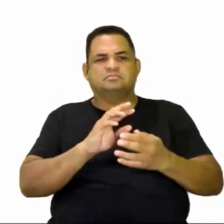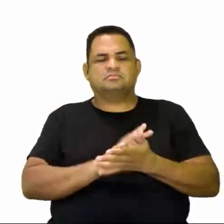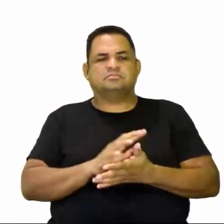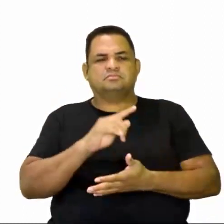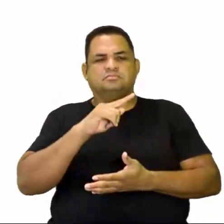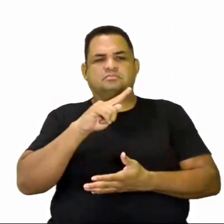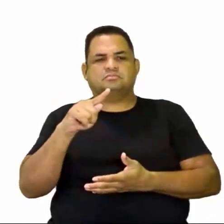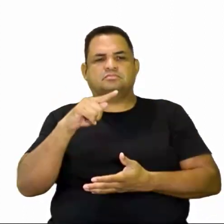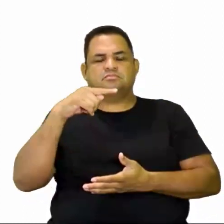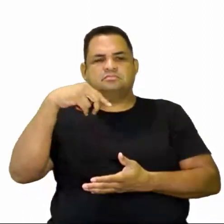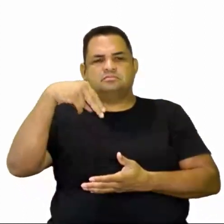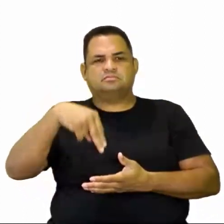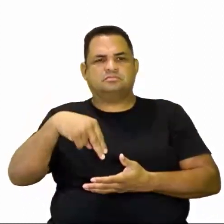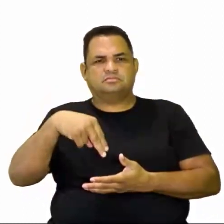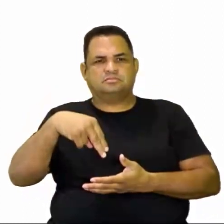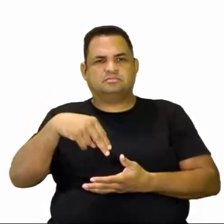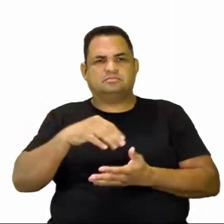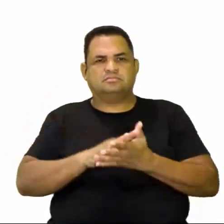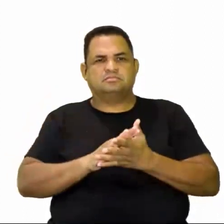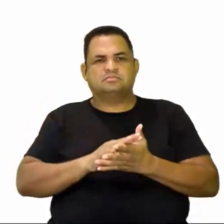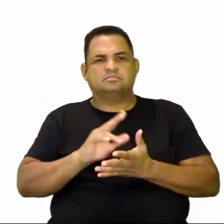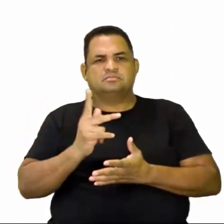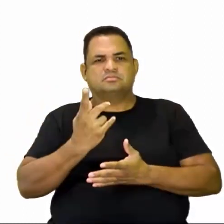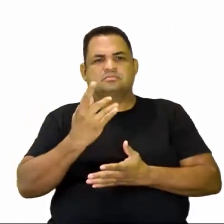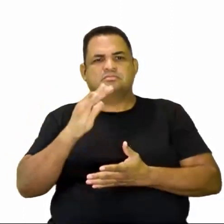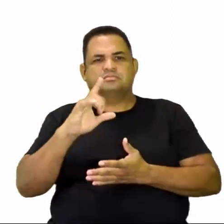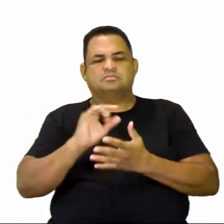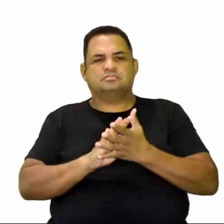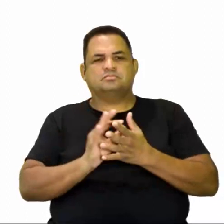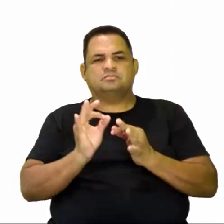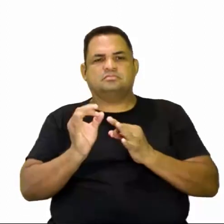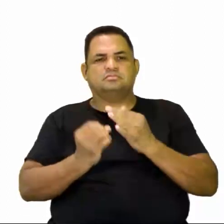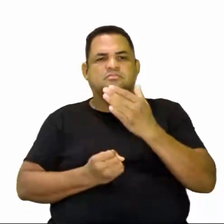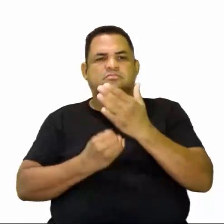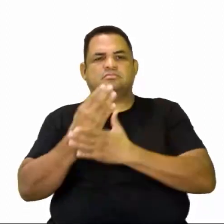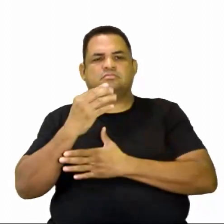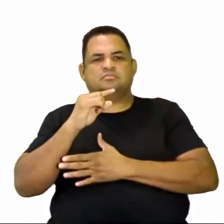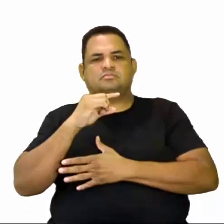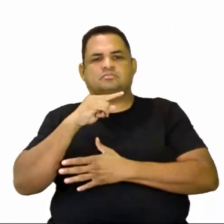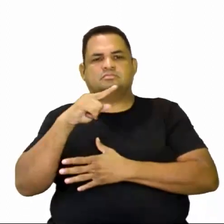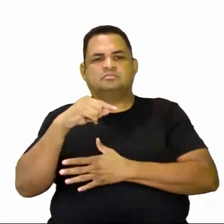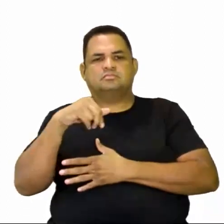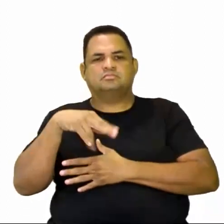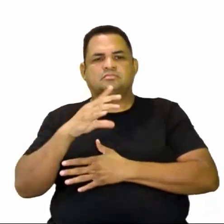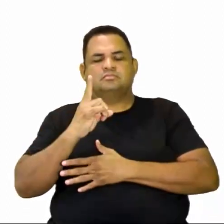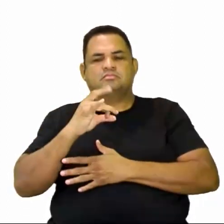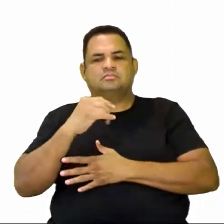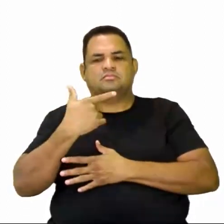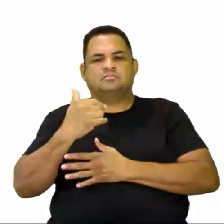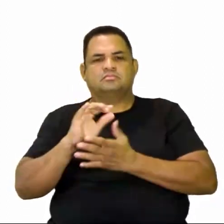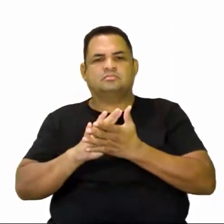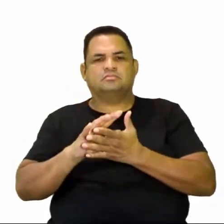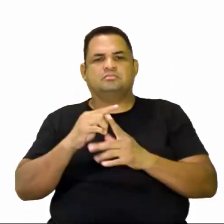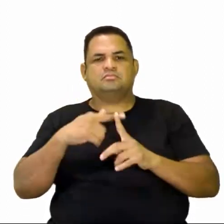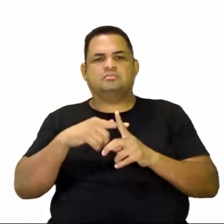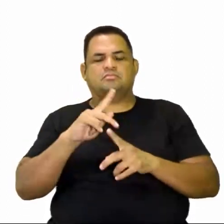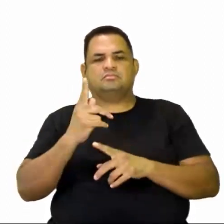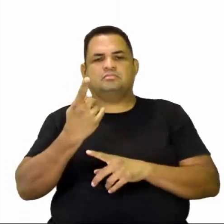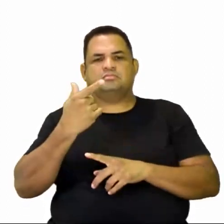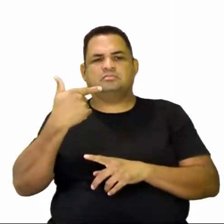com HCl, formando o ZnCl2 mais H2. Pela fila